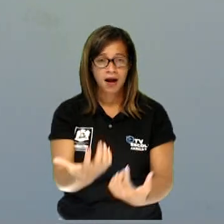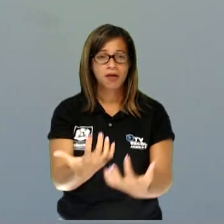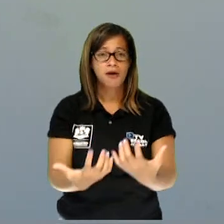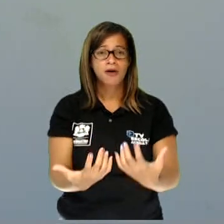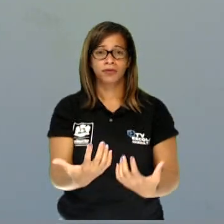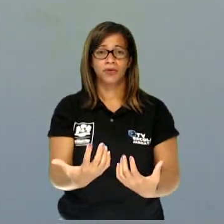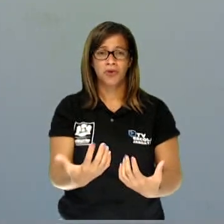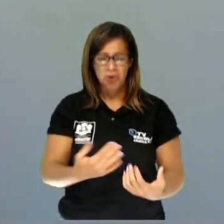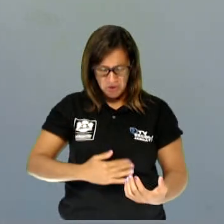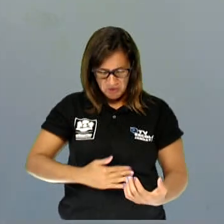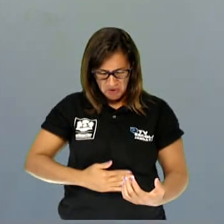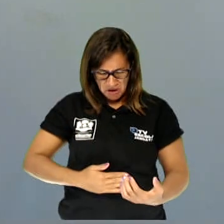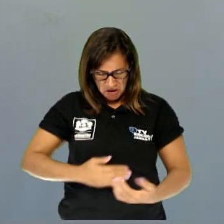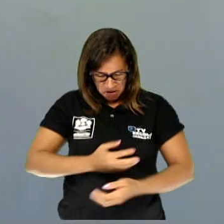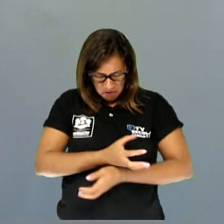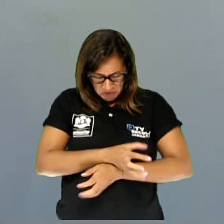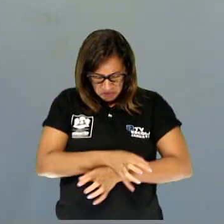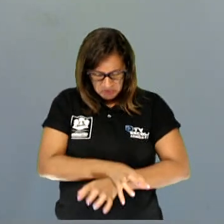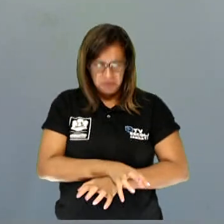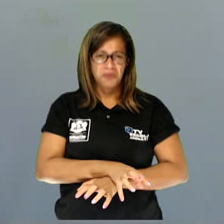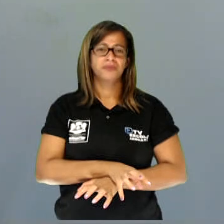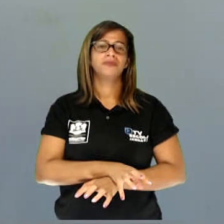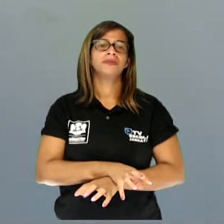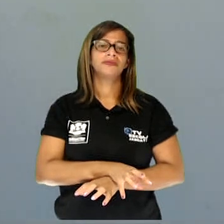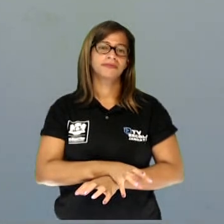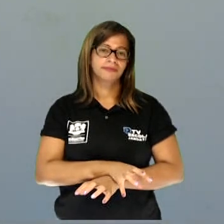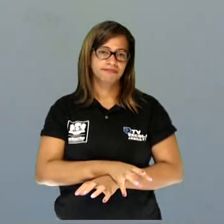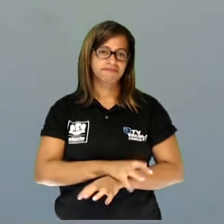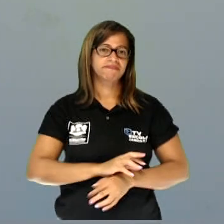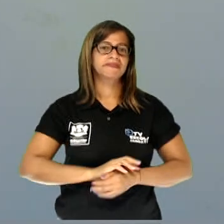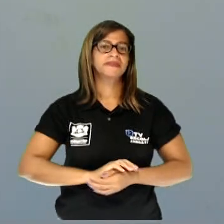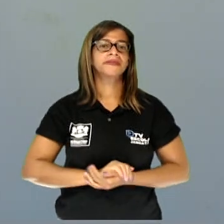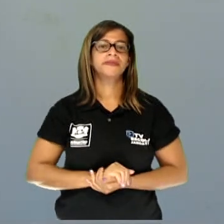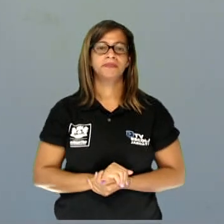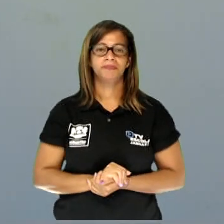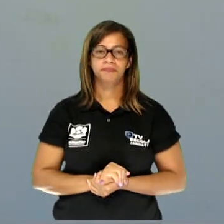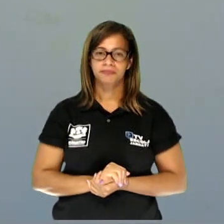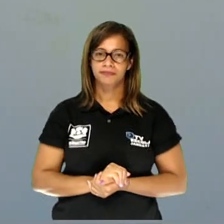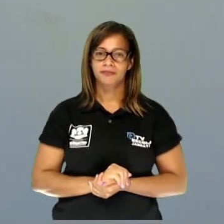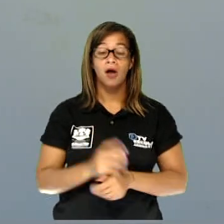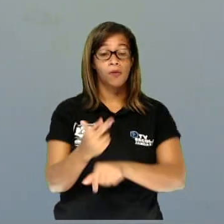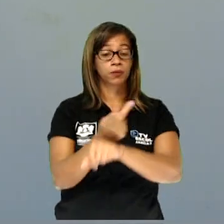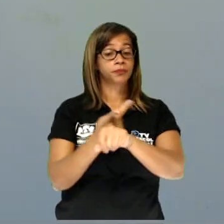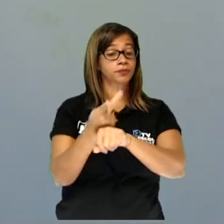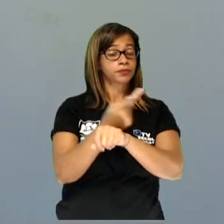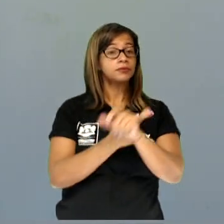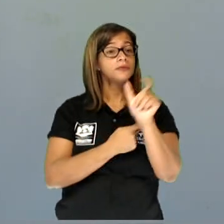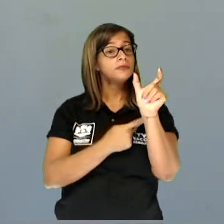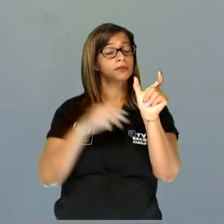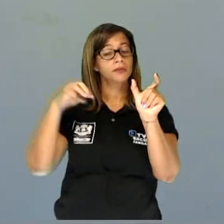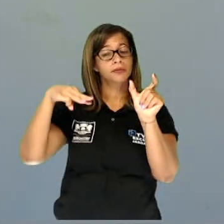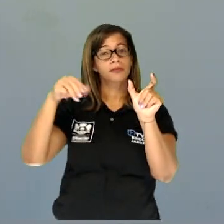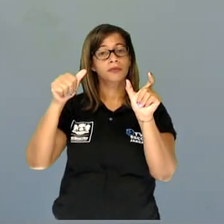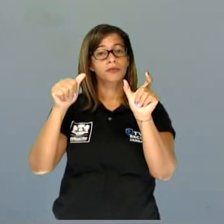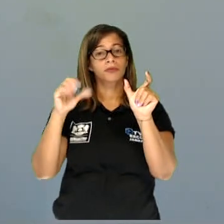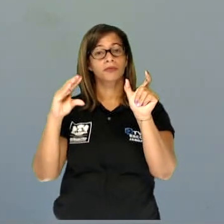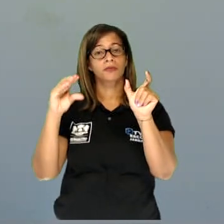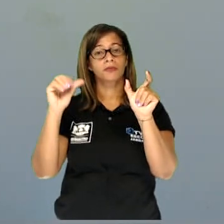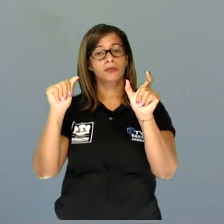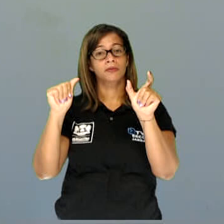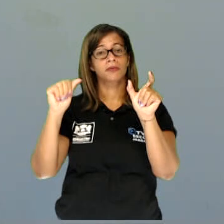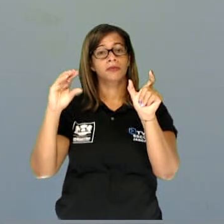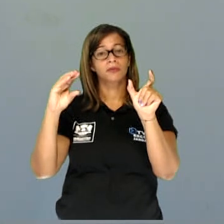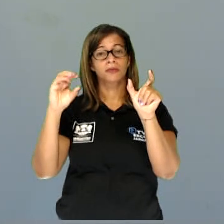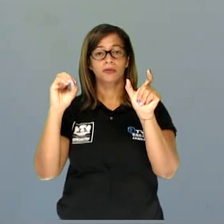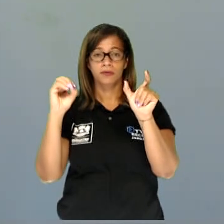barriga vazia. E agora a gente vai localizar a palavra macaco. Onde ela começa e onde